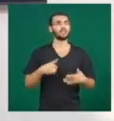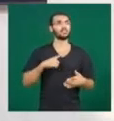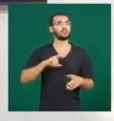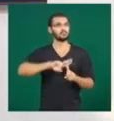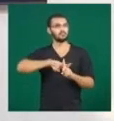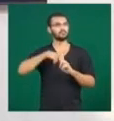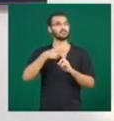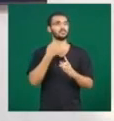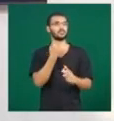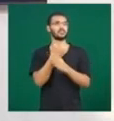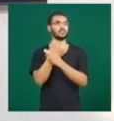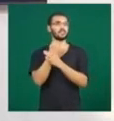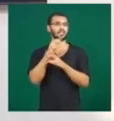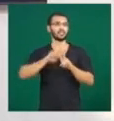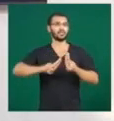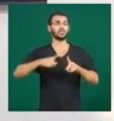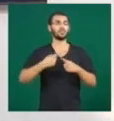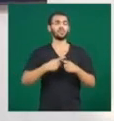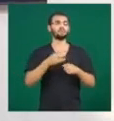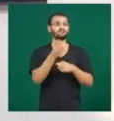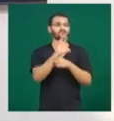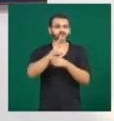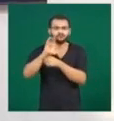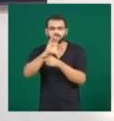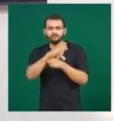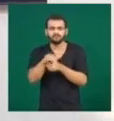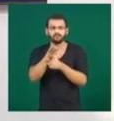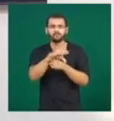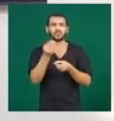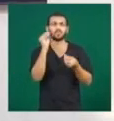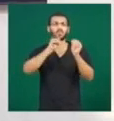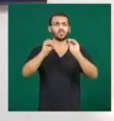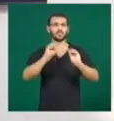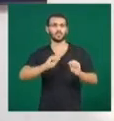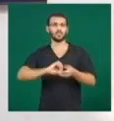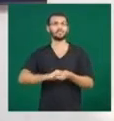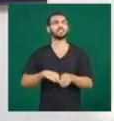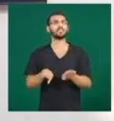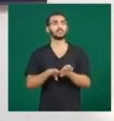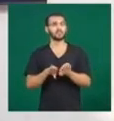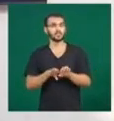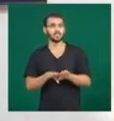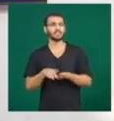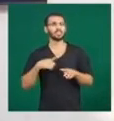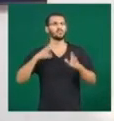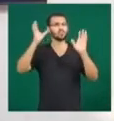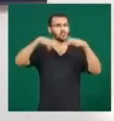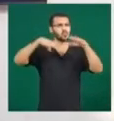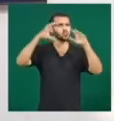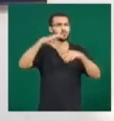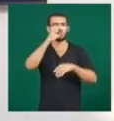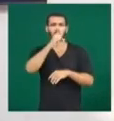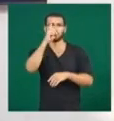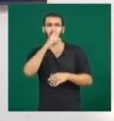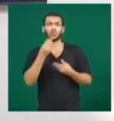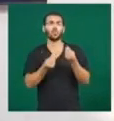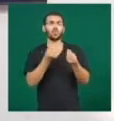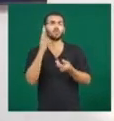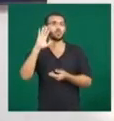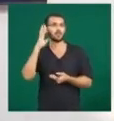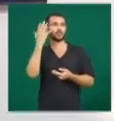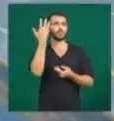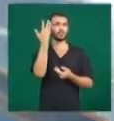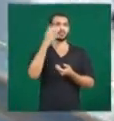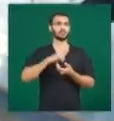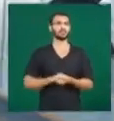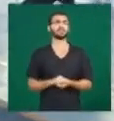UFO. Câmeras foram instaladas em locais estratégicos. Deve chover muito no fim de semana aqui na nossa região. Você vai ver a previsão